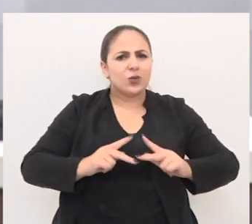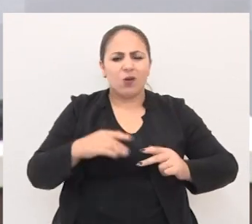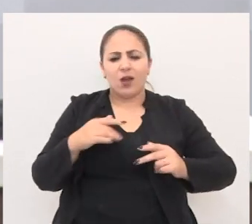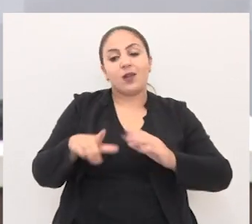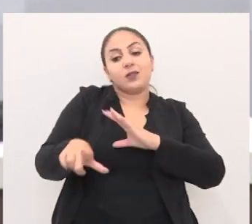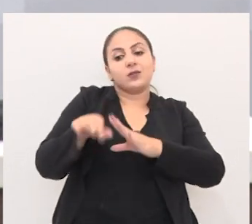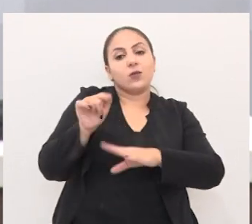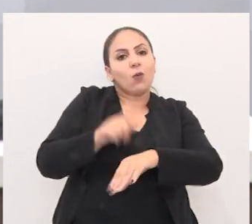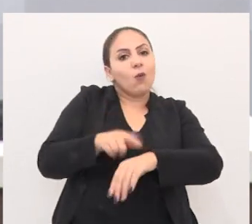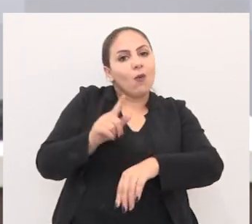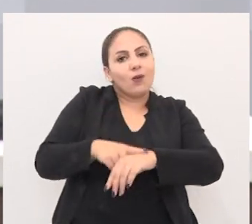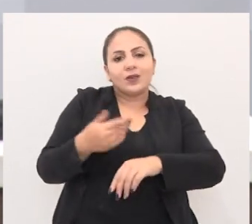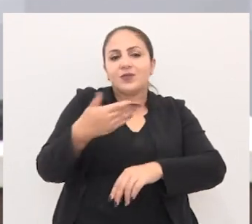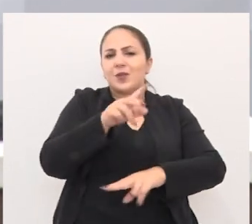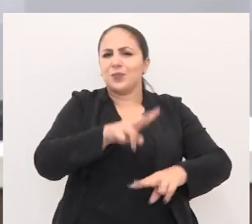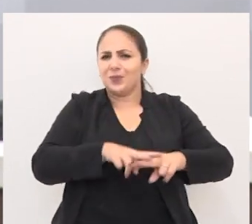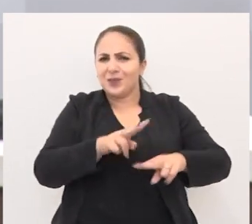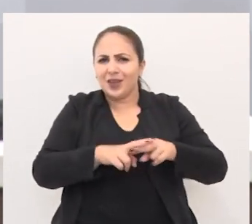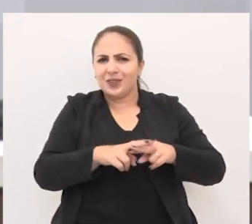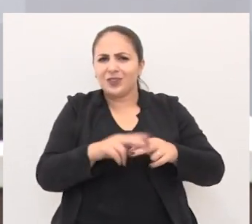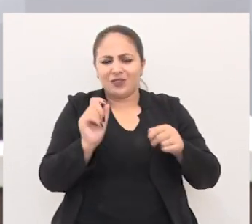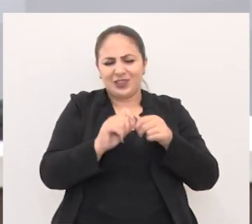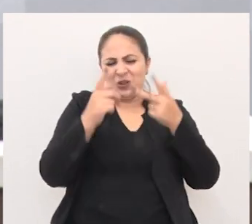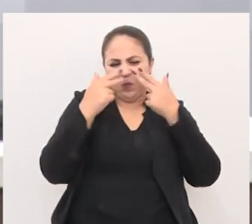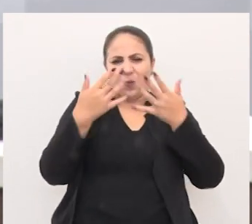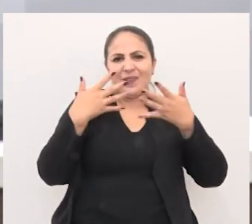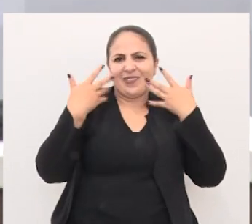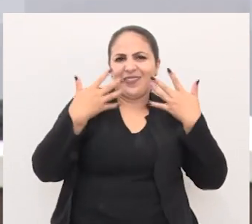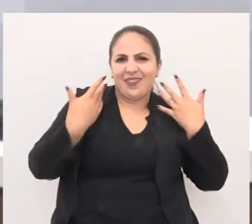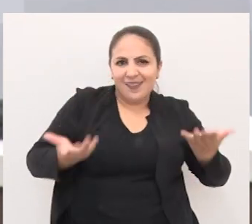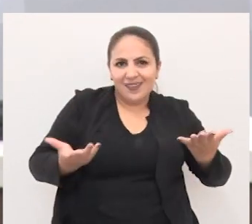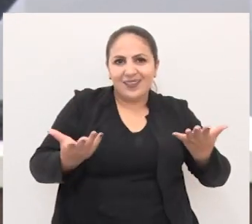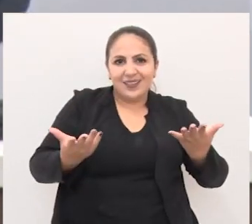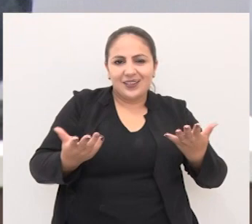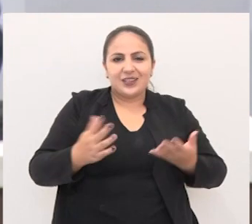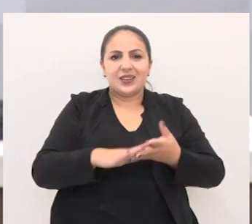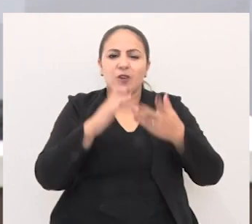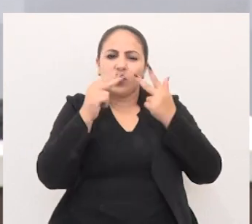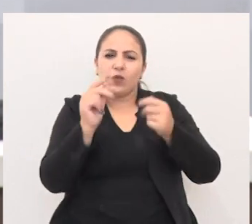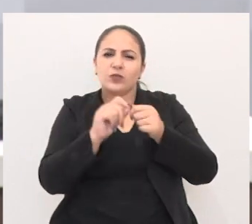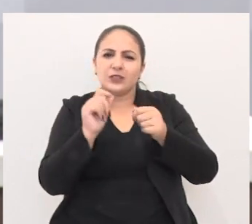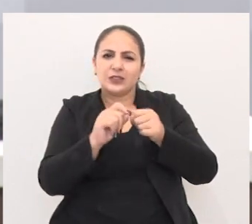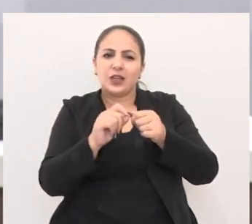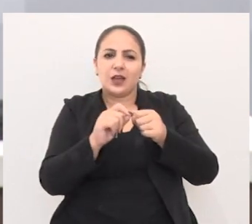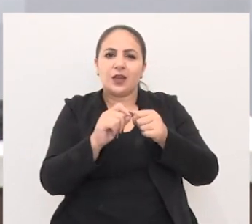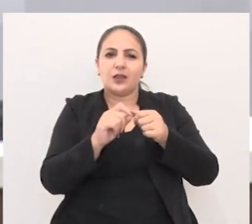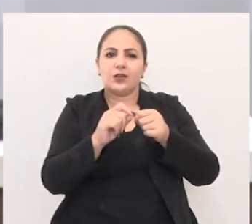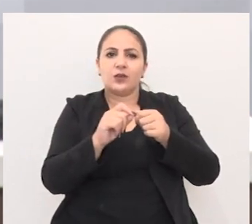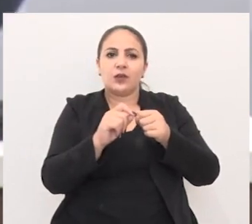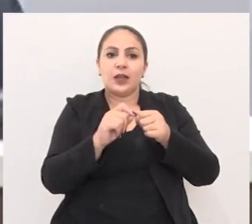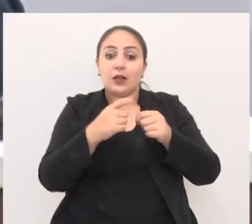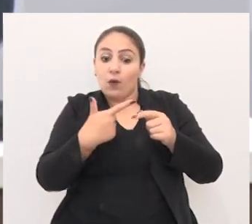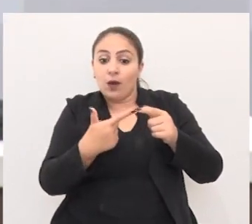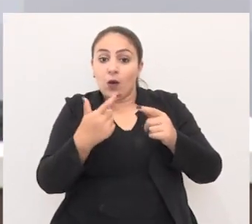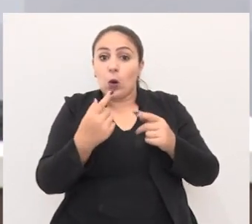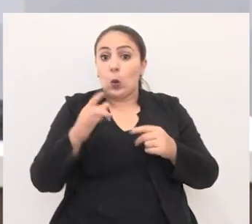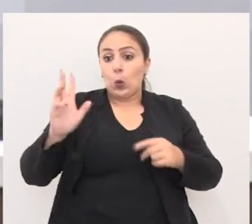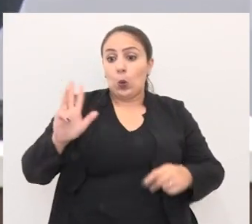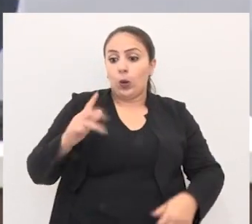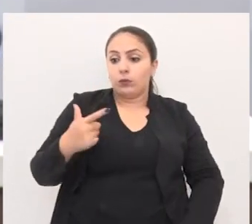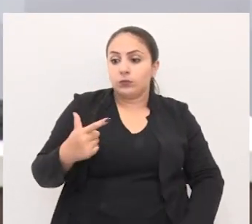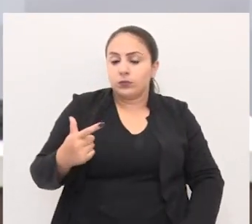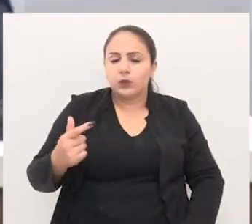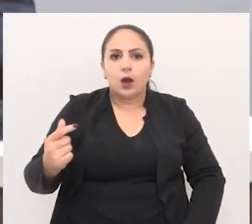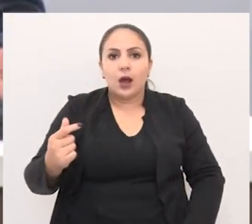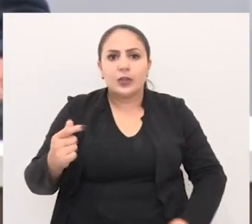quiser, da forma que eu quiser, fazer aquele teatro, e aquele negócio lá que fizeram de ele foi sair e não deixaram, aquilo